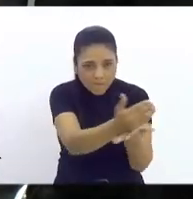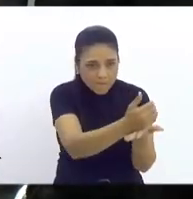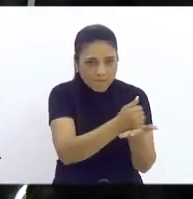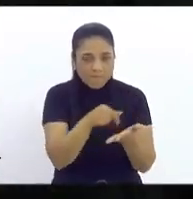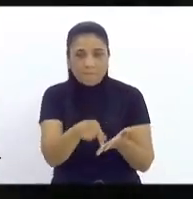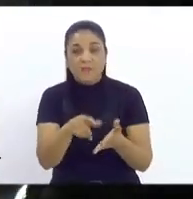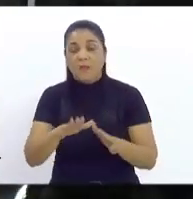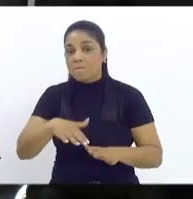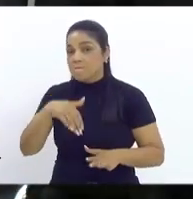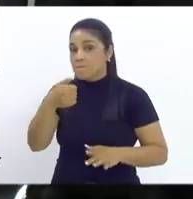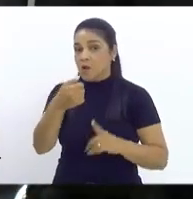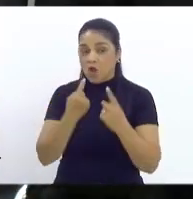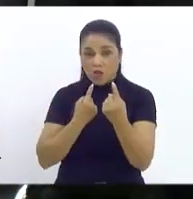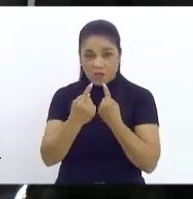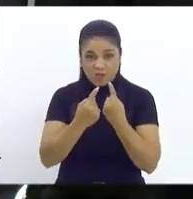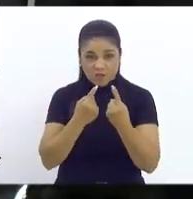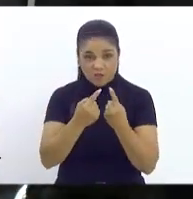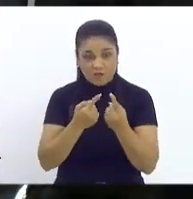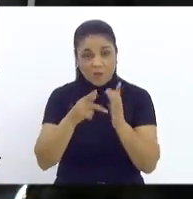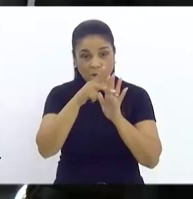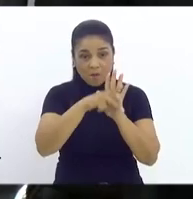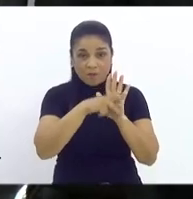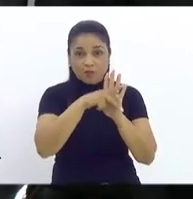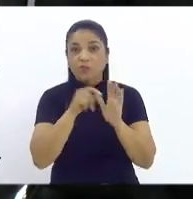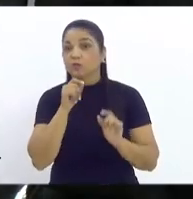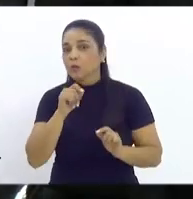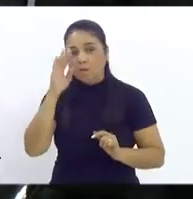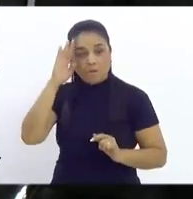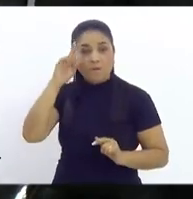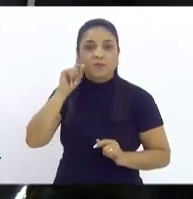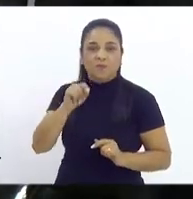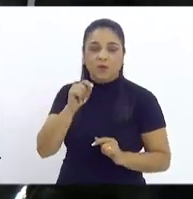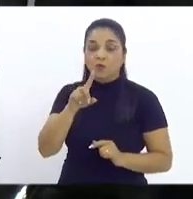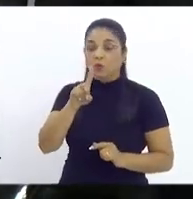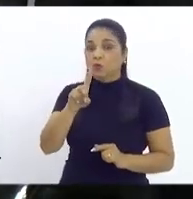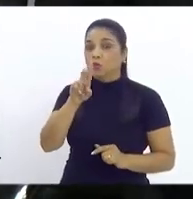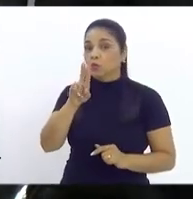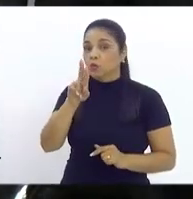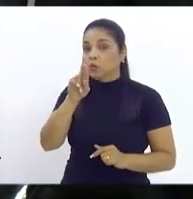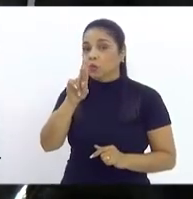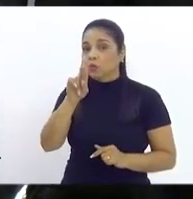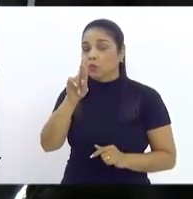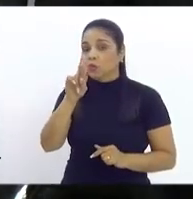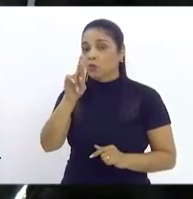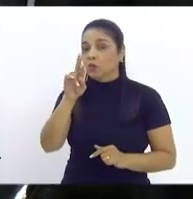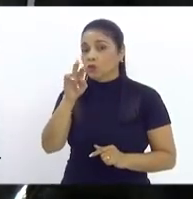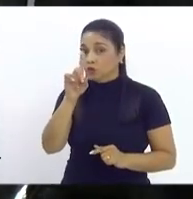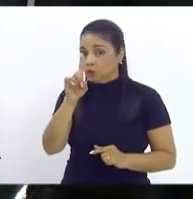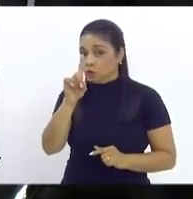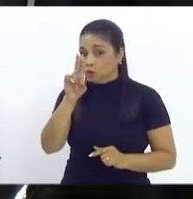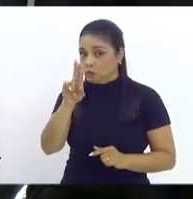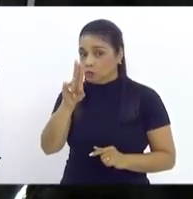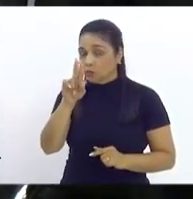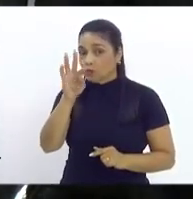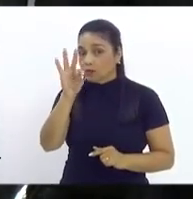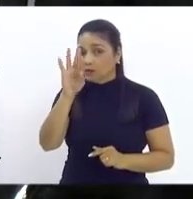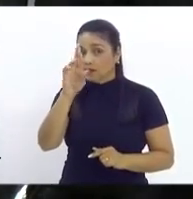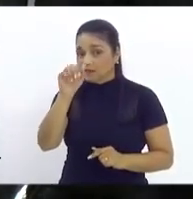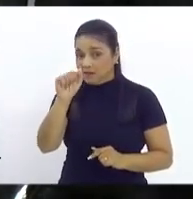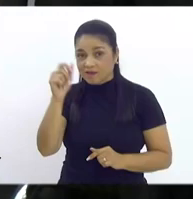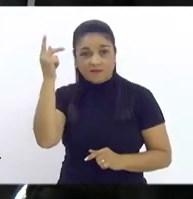gente possa iniciar com um projeto piloto é a Dutra, que é a Rio-São Paulo, para que a gente possa fazer um movimento de carga. Essas